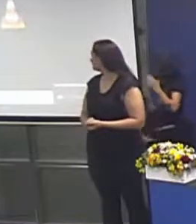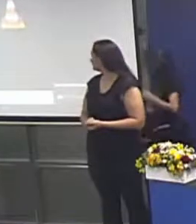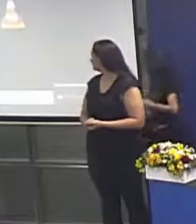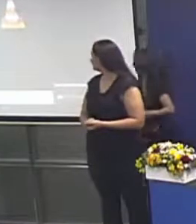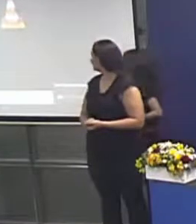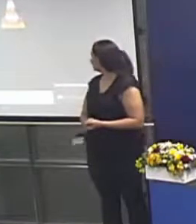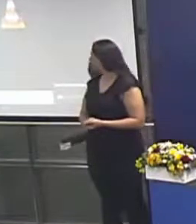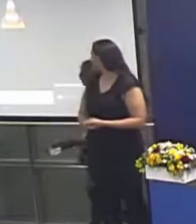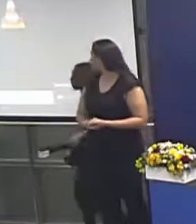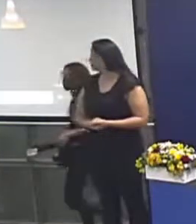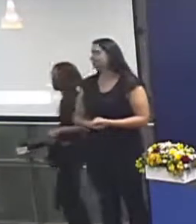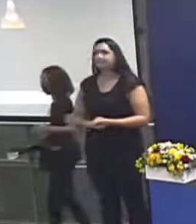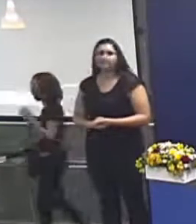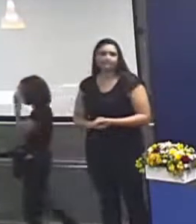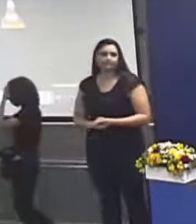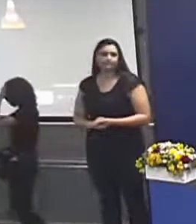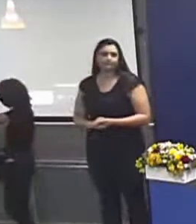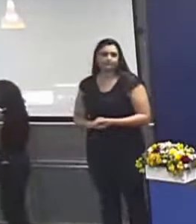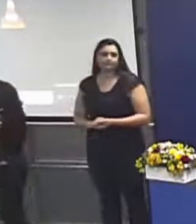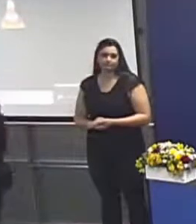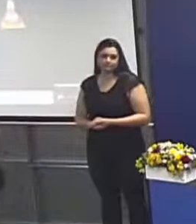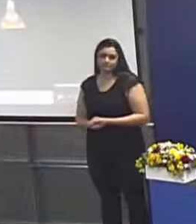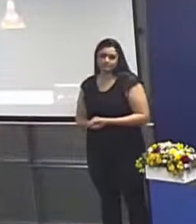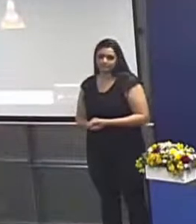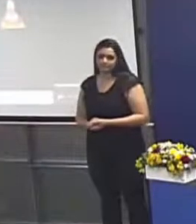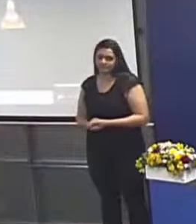parar. Oh não, oh não.